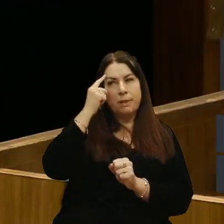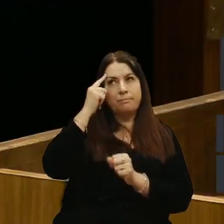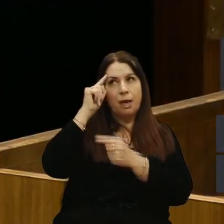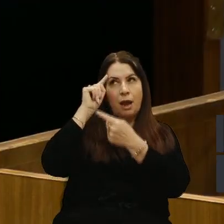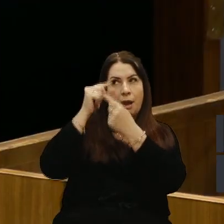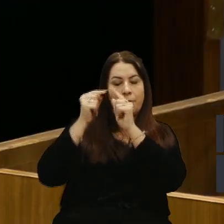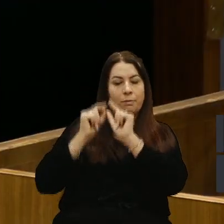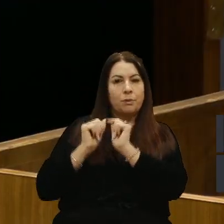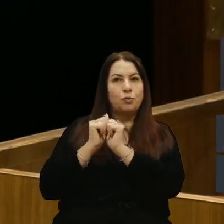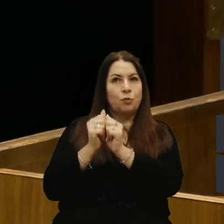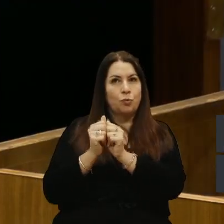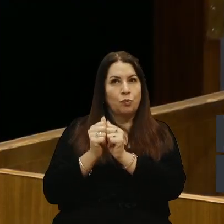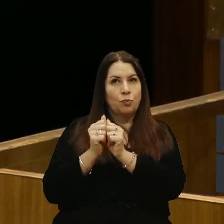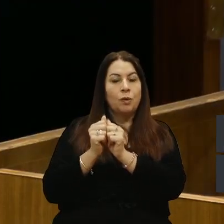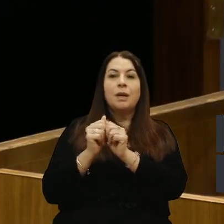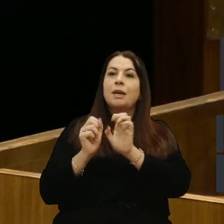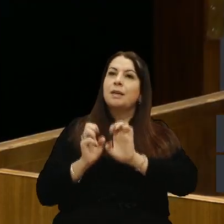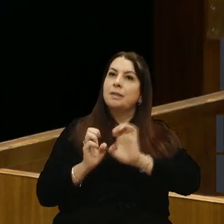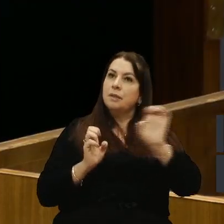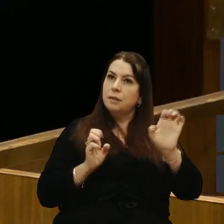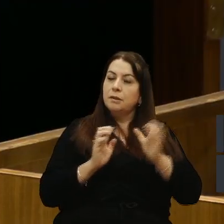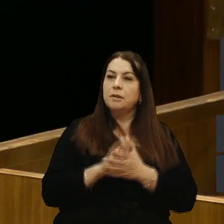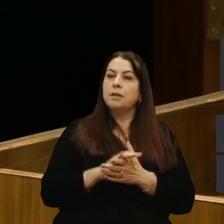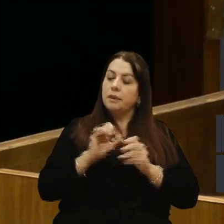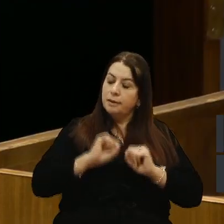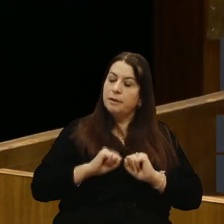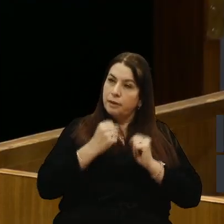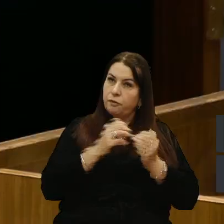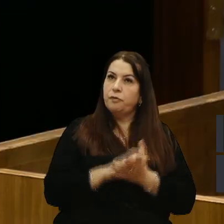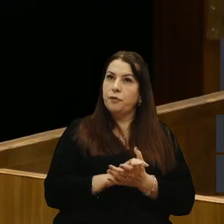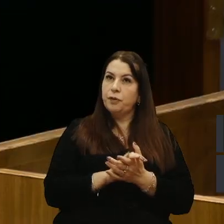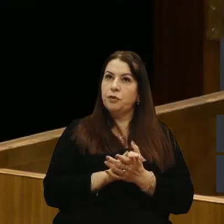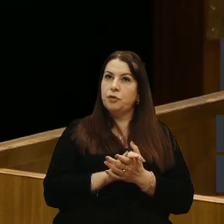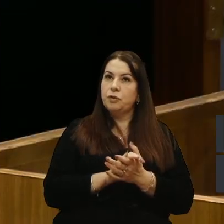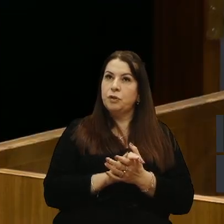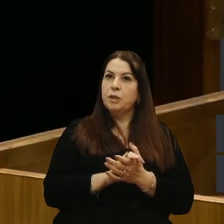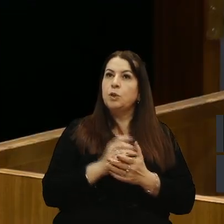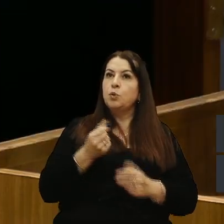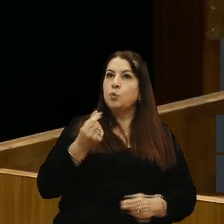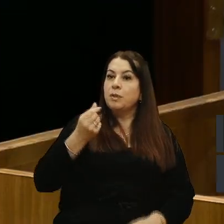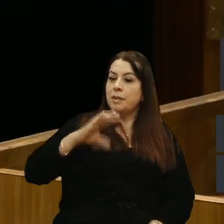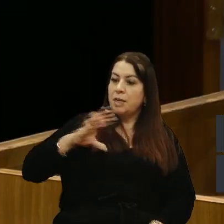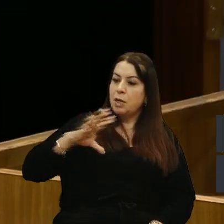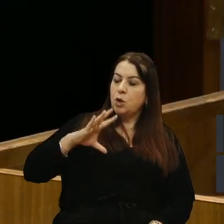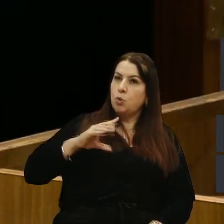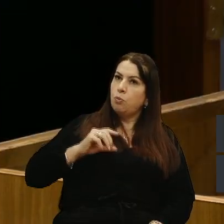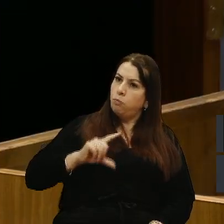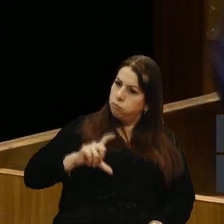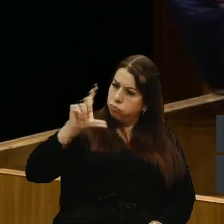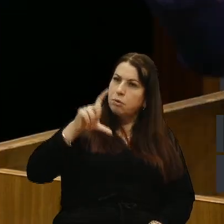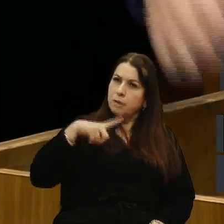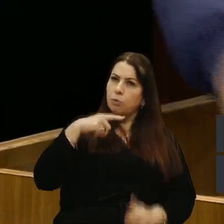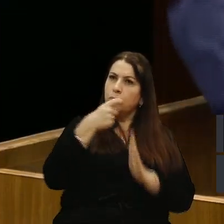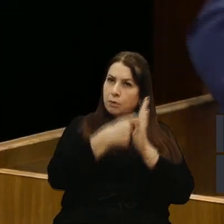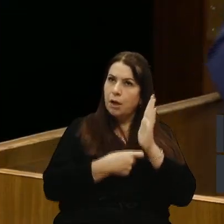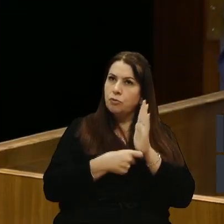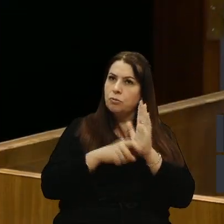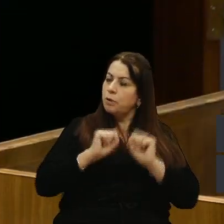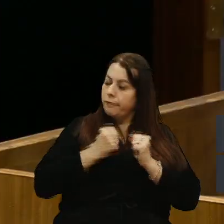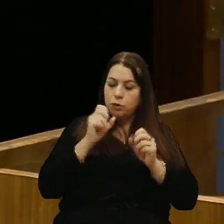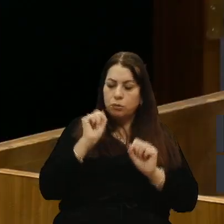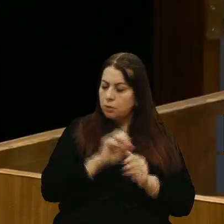raciocínio, a esquerda defende que super ricos sejam taxados. Defendo